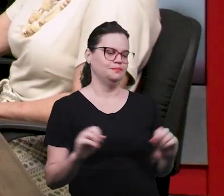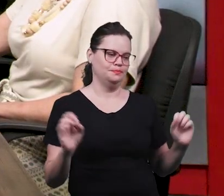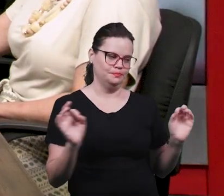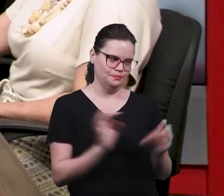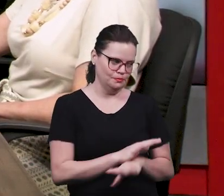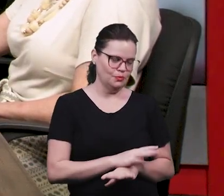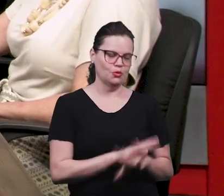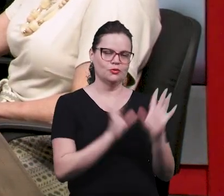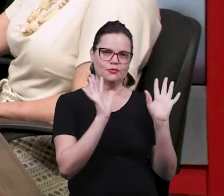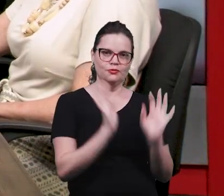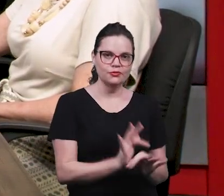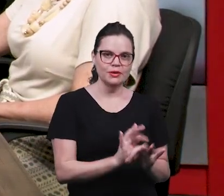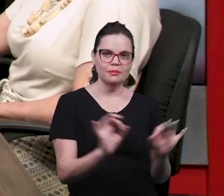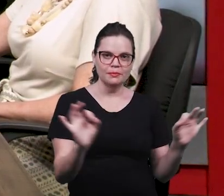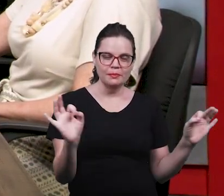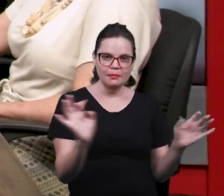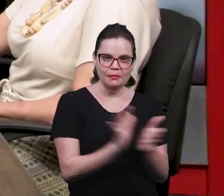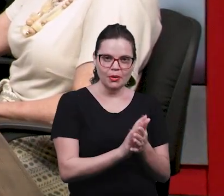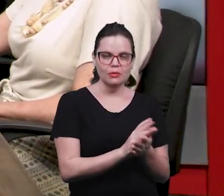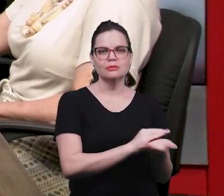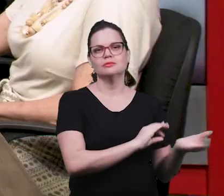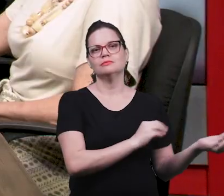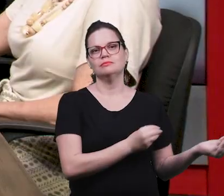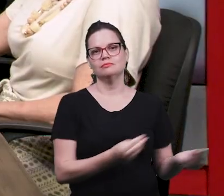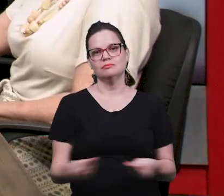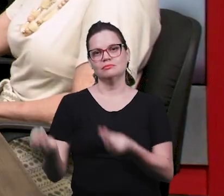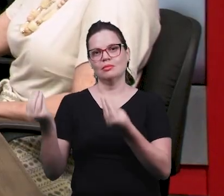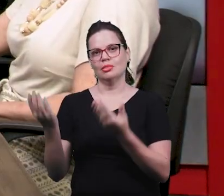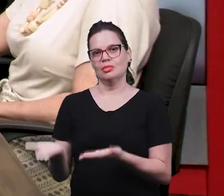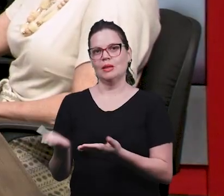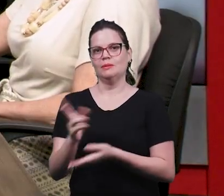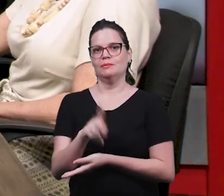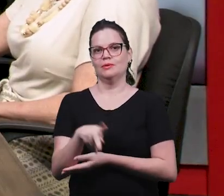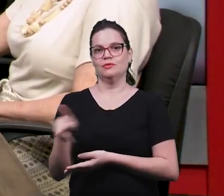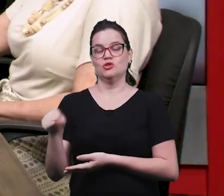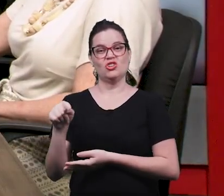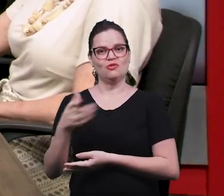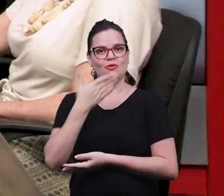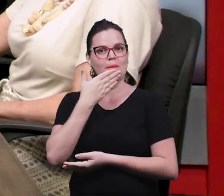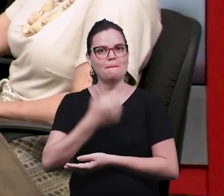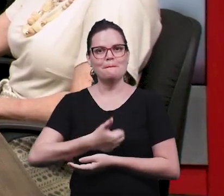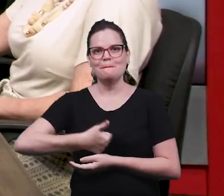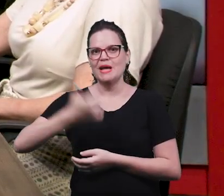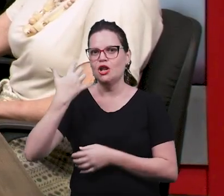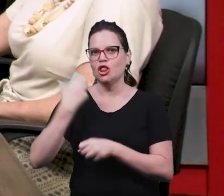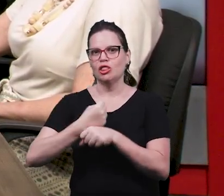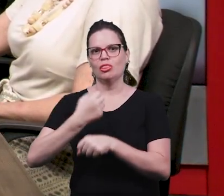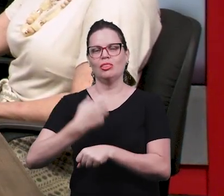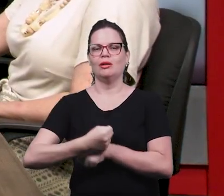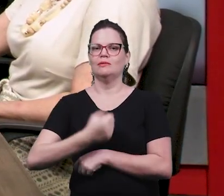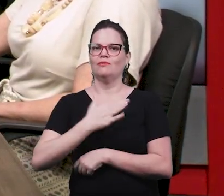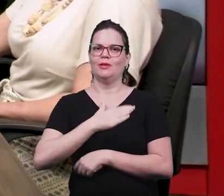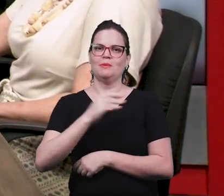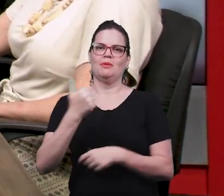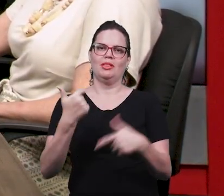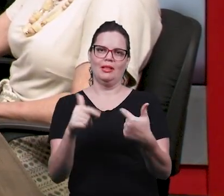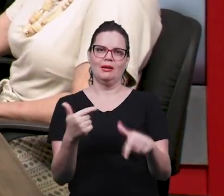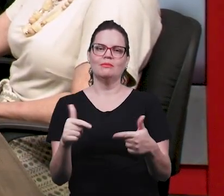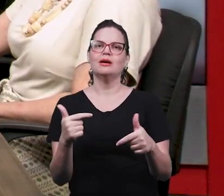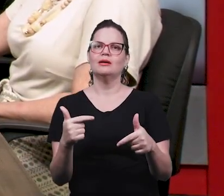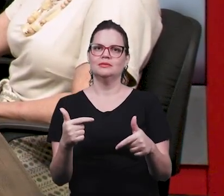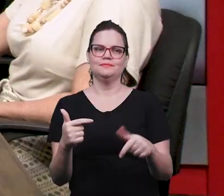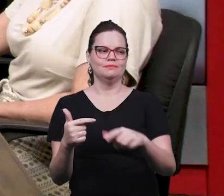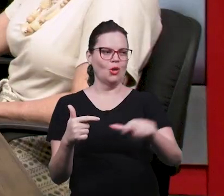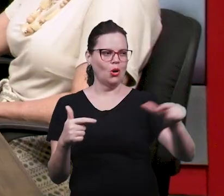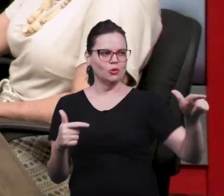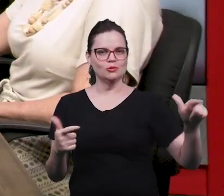entreguei o trabalho, consegui terminar, entreguei o trabalho e eu tive assim uma das melhores notas. De todos